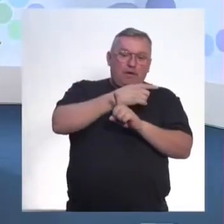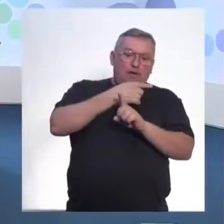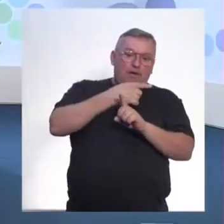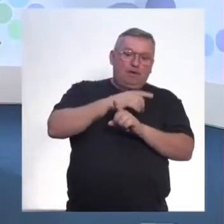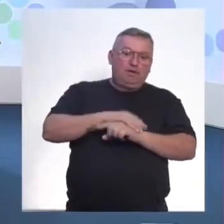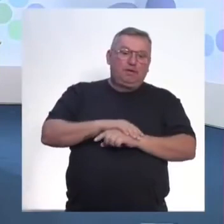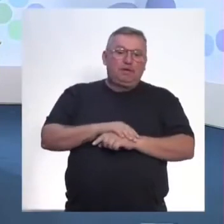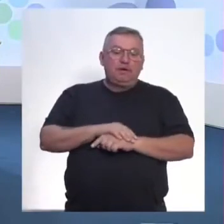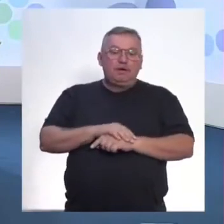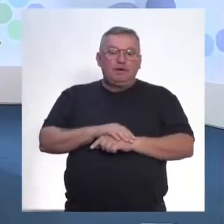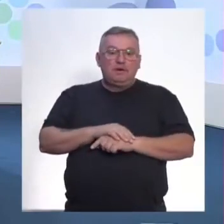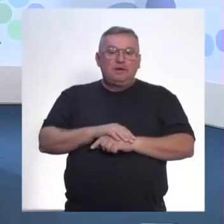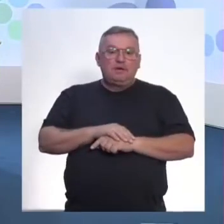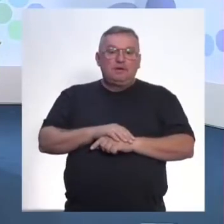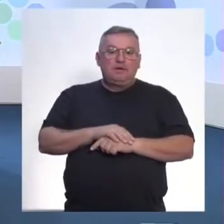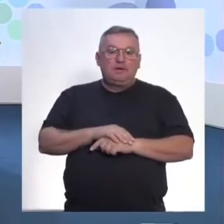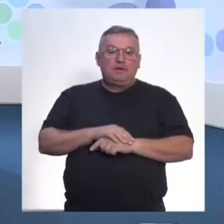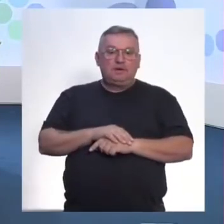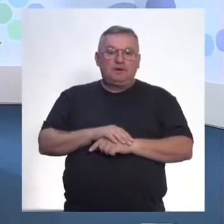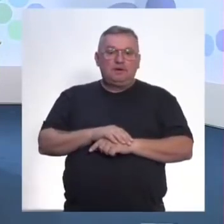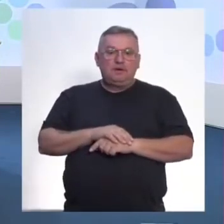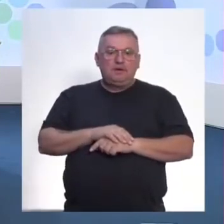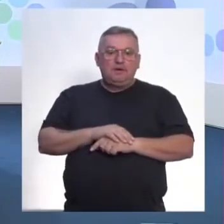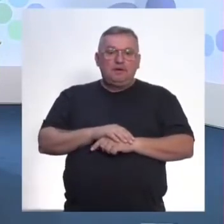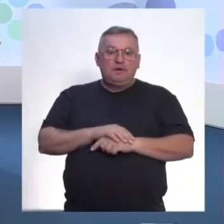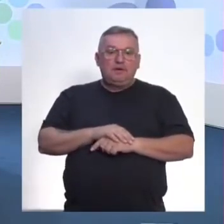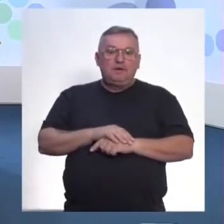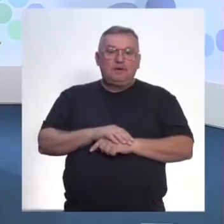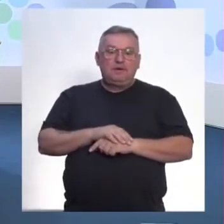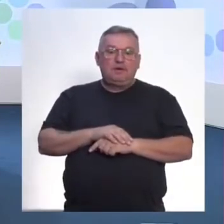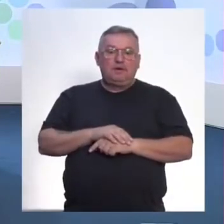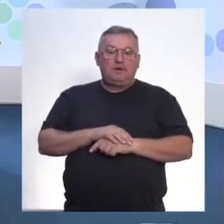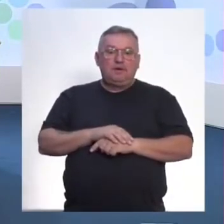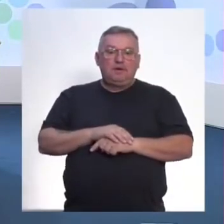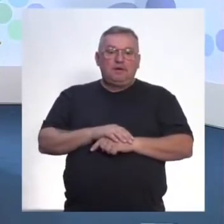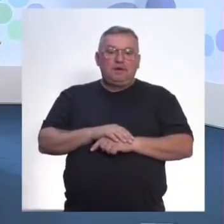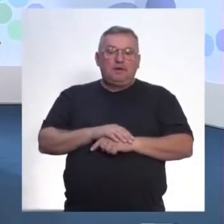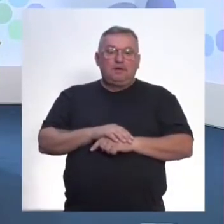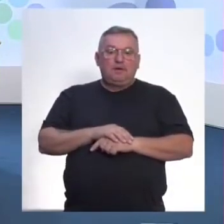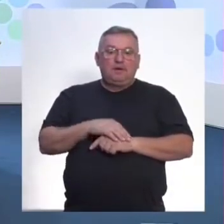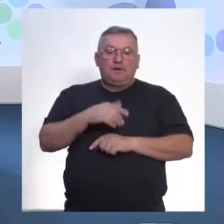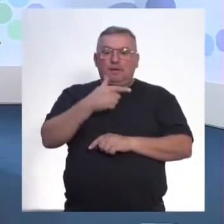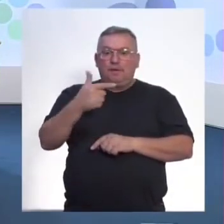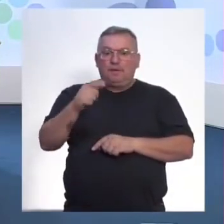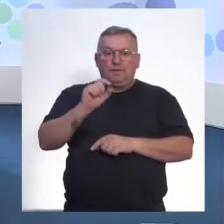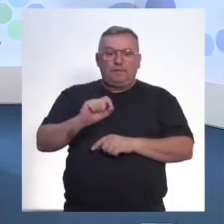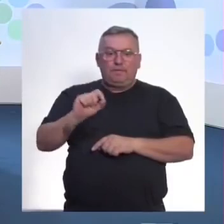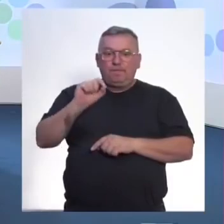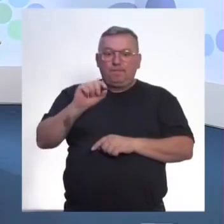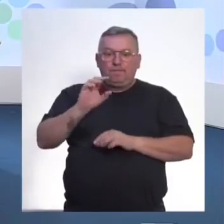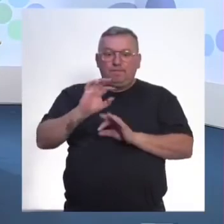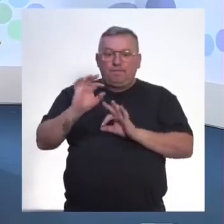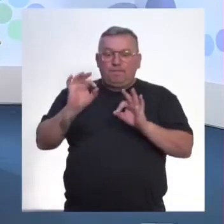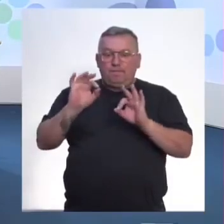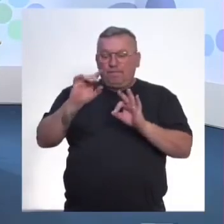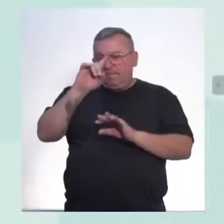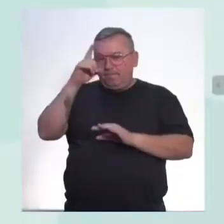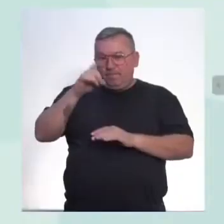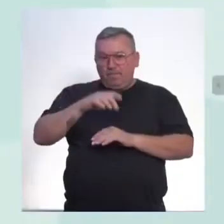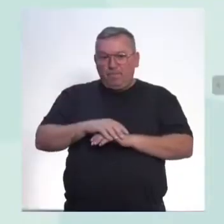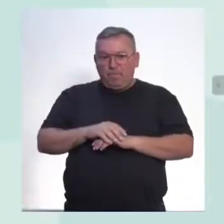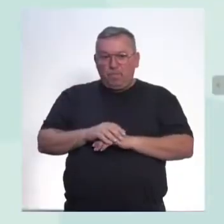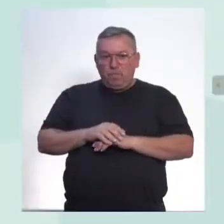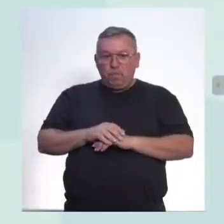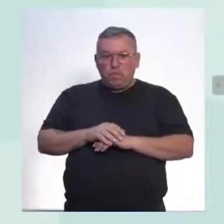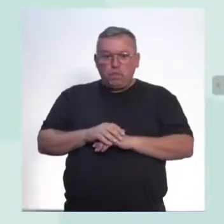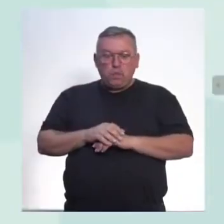e negativos do y. As coordenadas dele, Jonas, é 0 e 0. Acho que não tem nenhuma dúvida. Beleza,